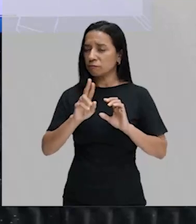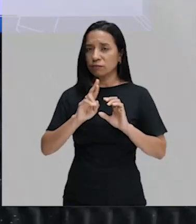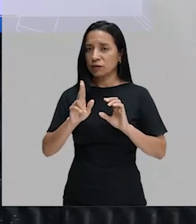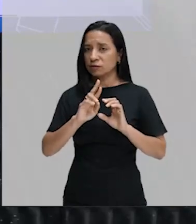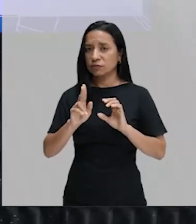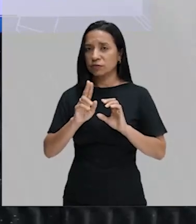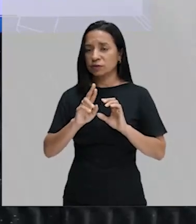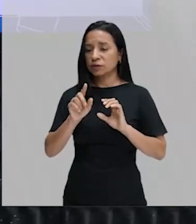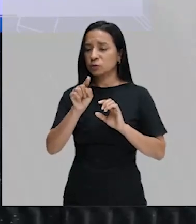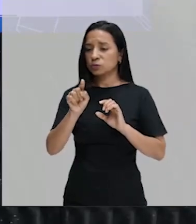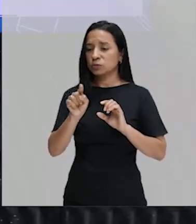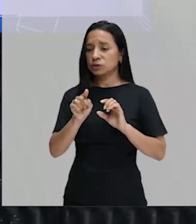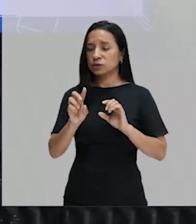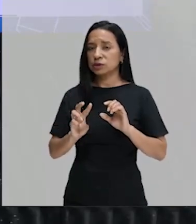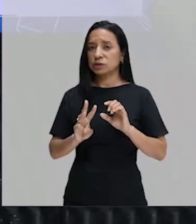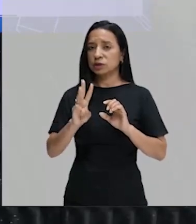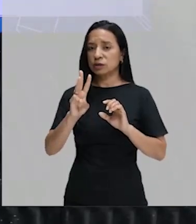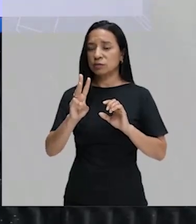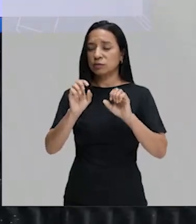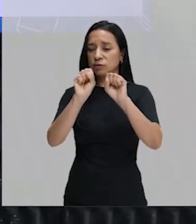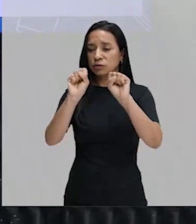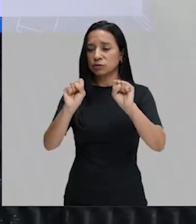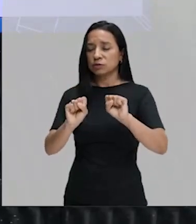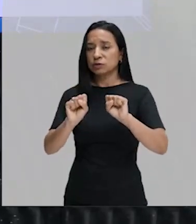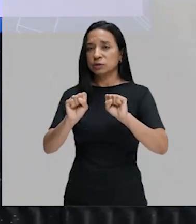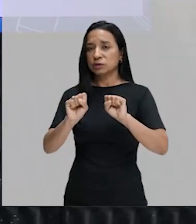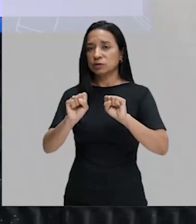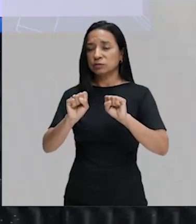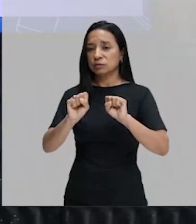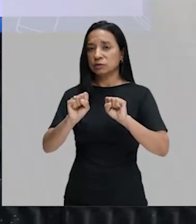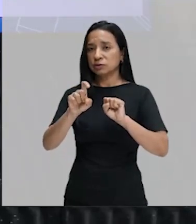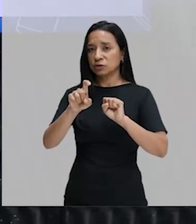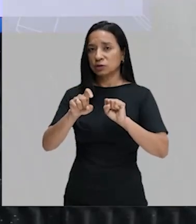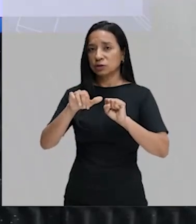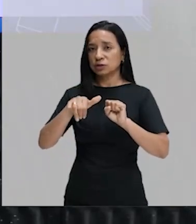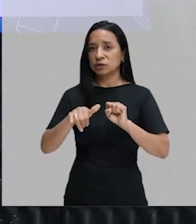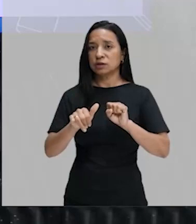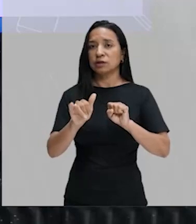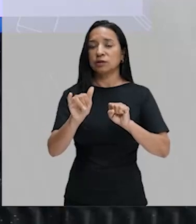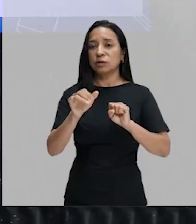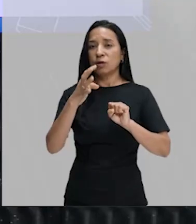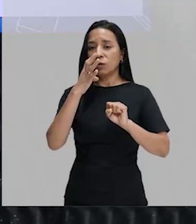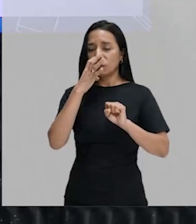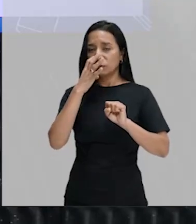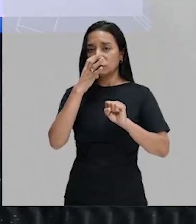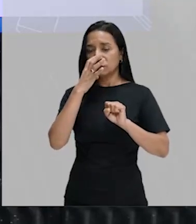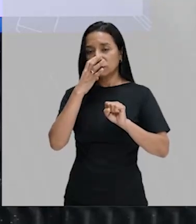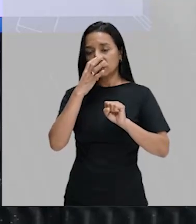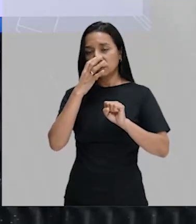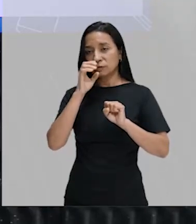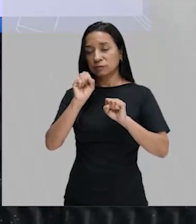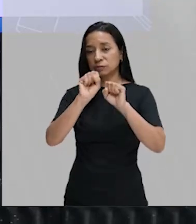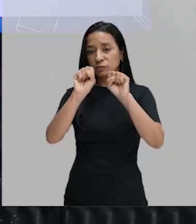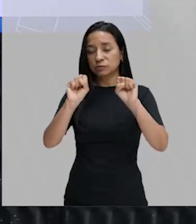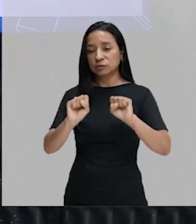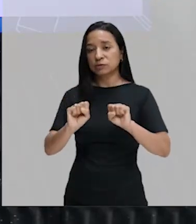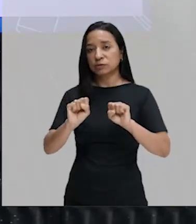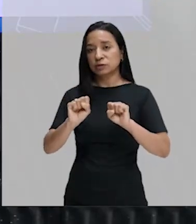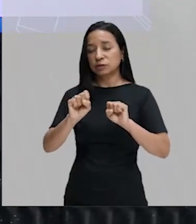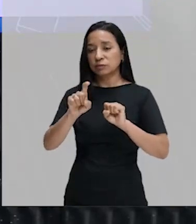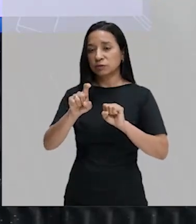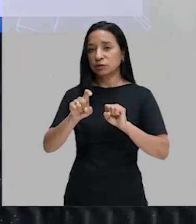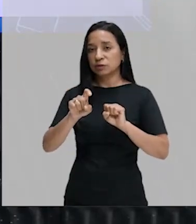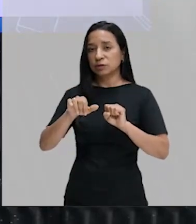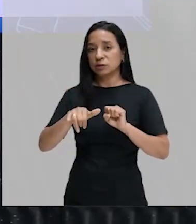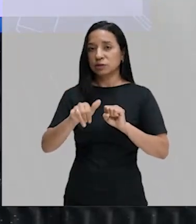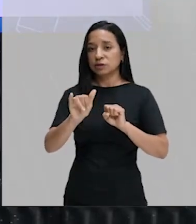sistema ZW do sistema XY. Tá bom? Vamos observar aqui no sistema XY, no indivíduo da